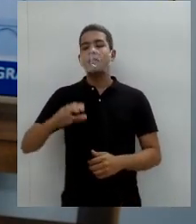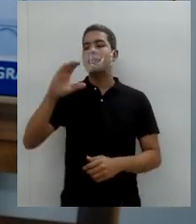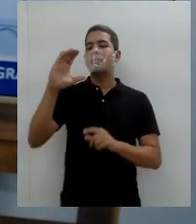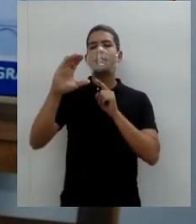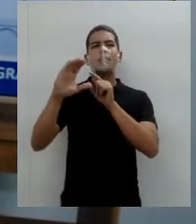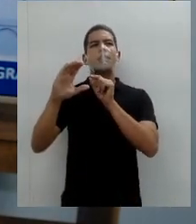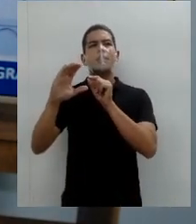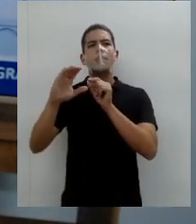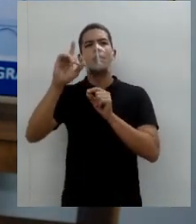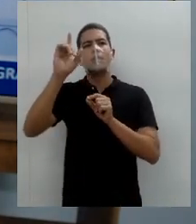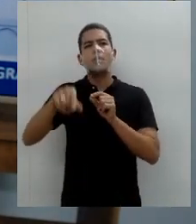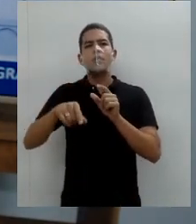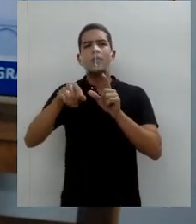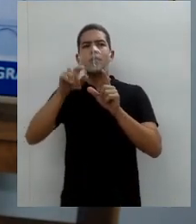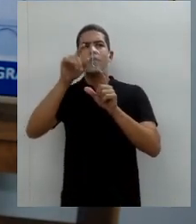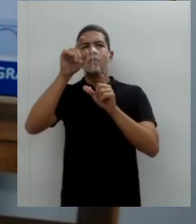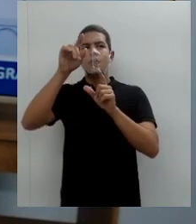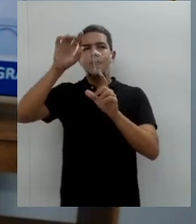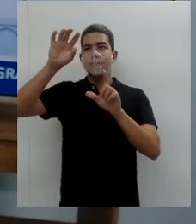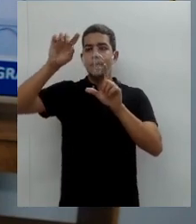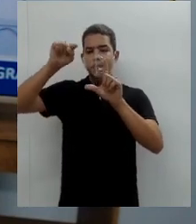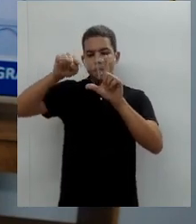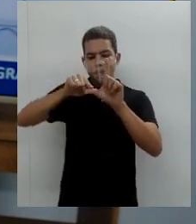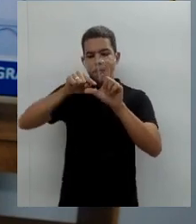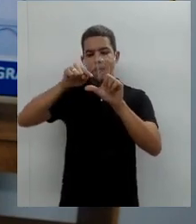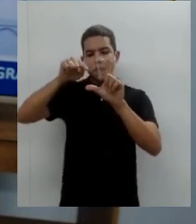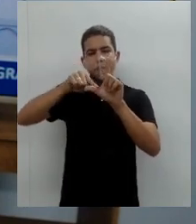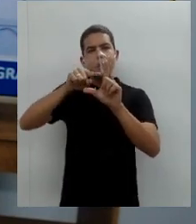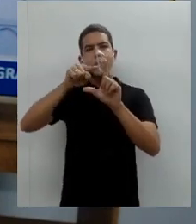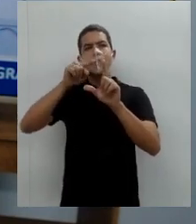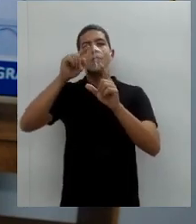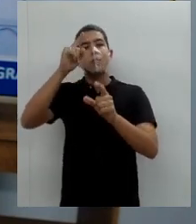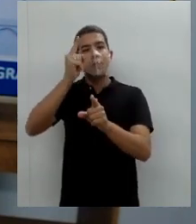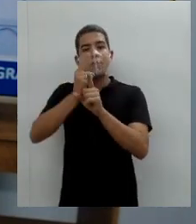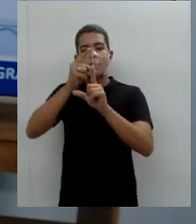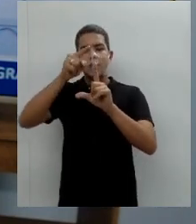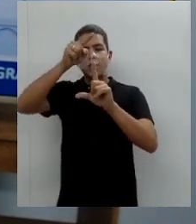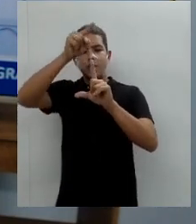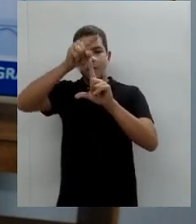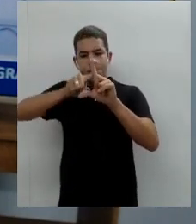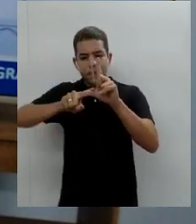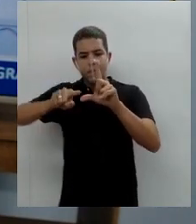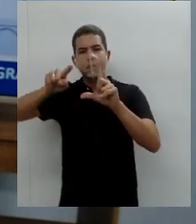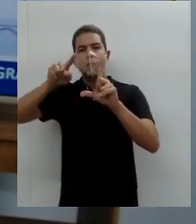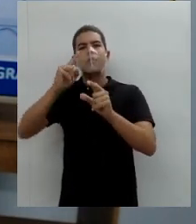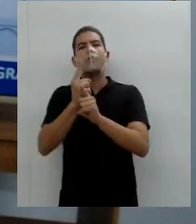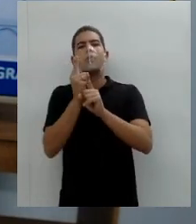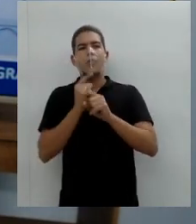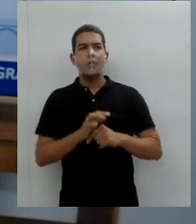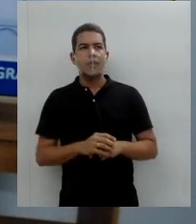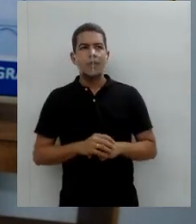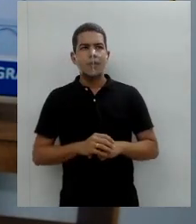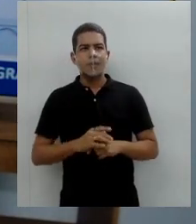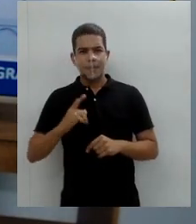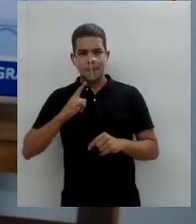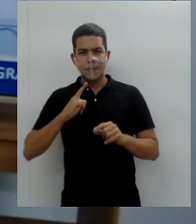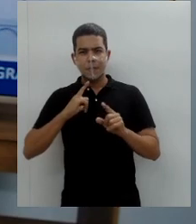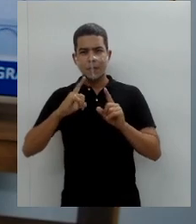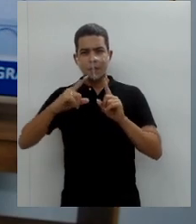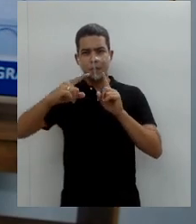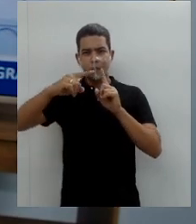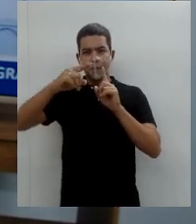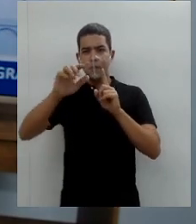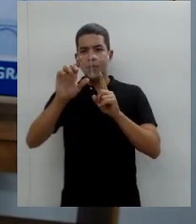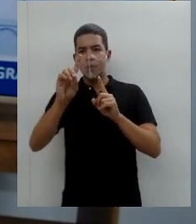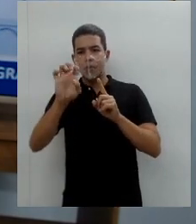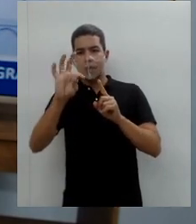o ponto de intersecção da parábola com o eixo Y, beleza? Esse ponto de intersecção. Então, se delta positivo, duas